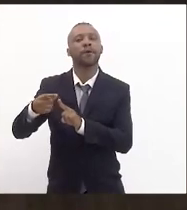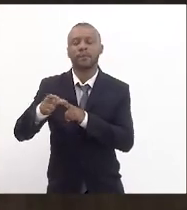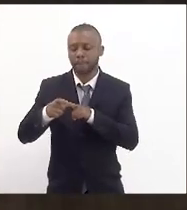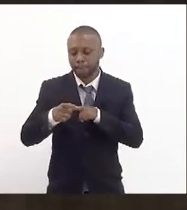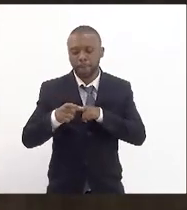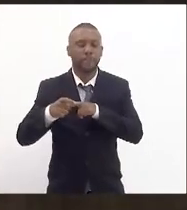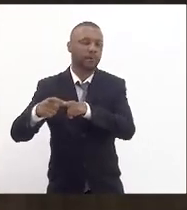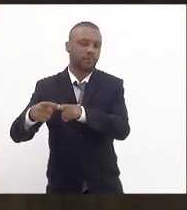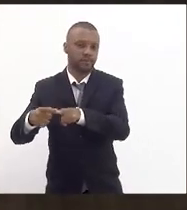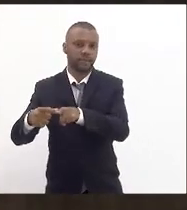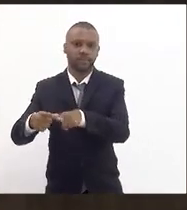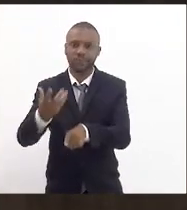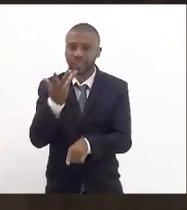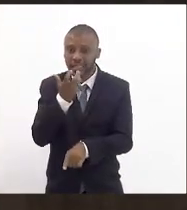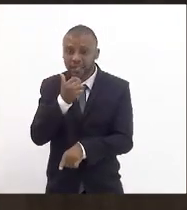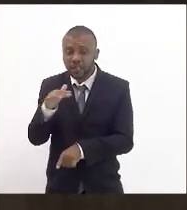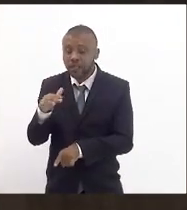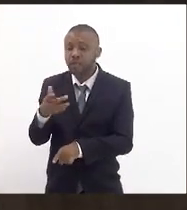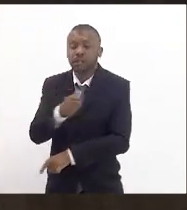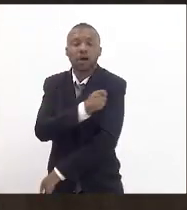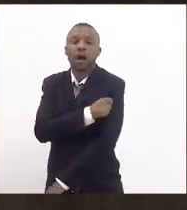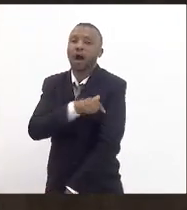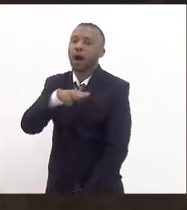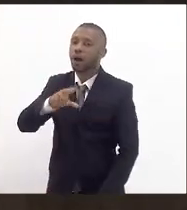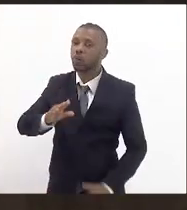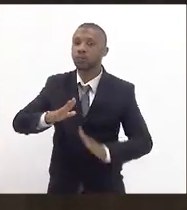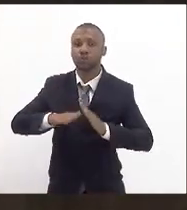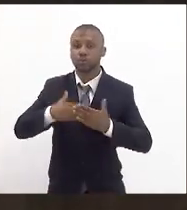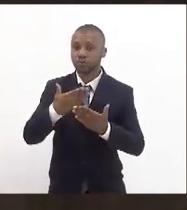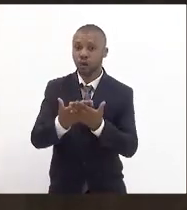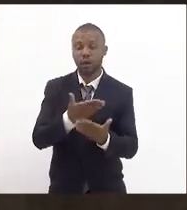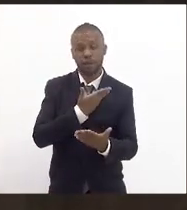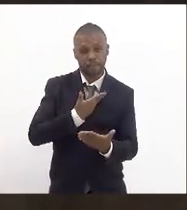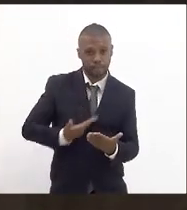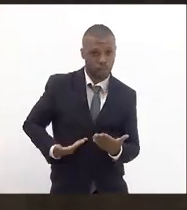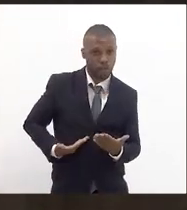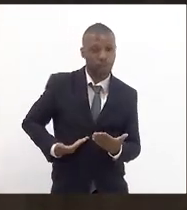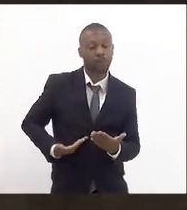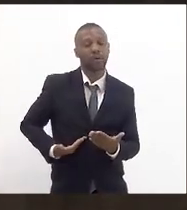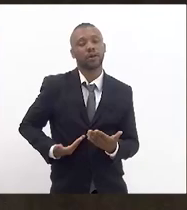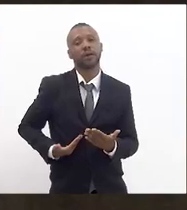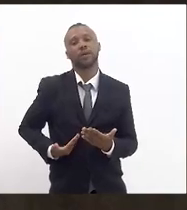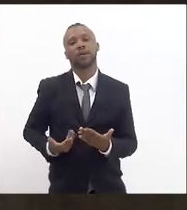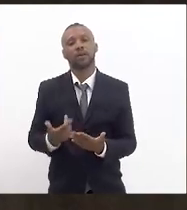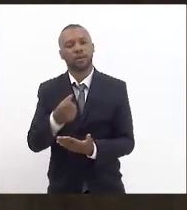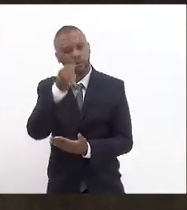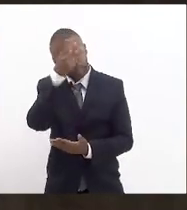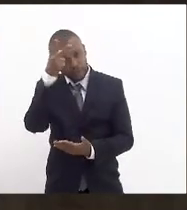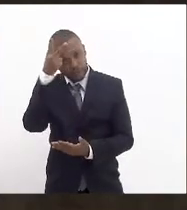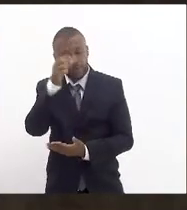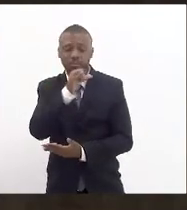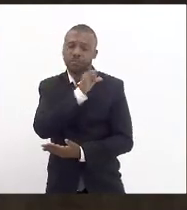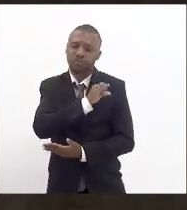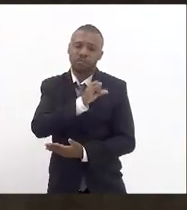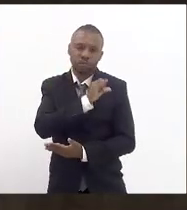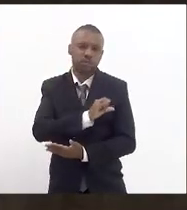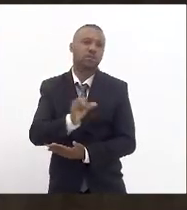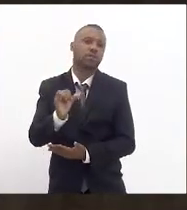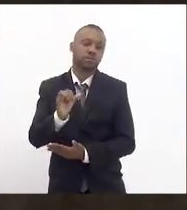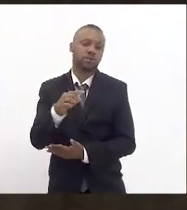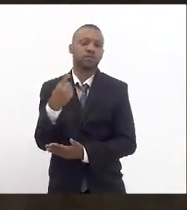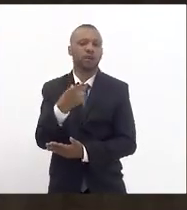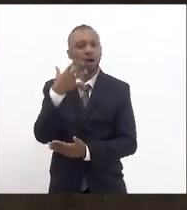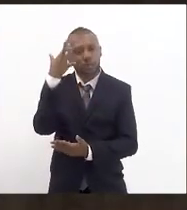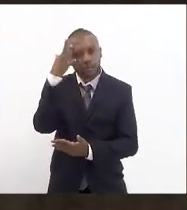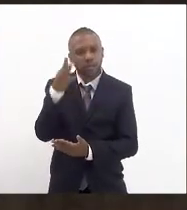crianças que estão na rede pública estadual, que estão na rede municipal do estado do Rio de Janeiro, e a gente entende